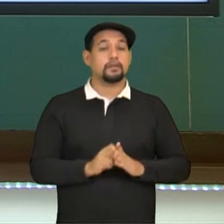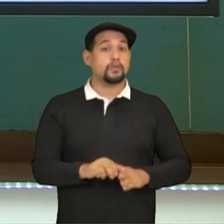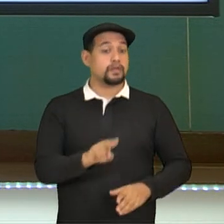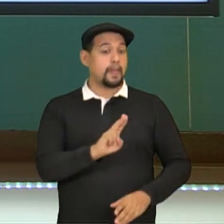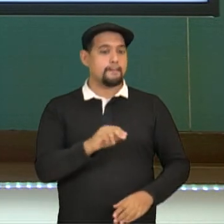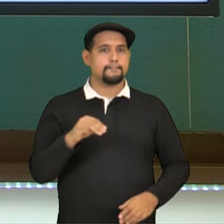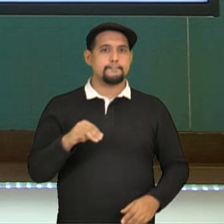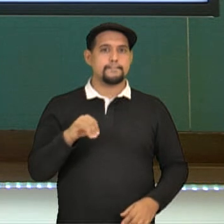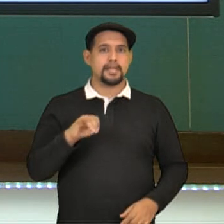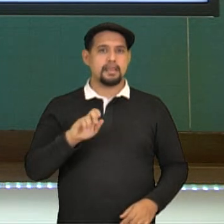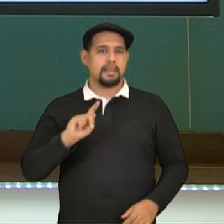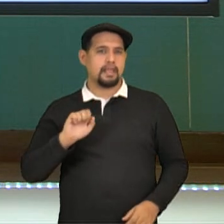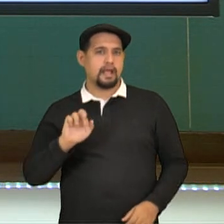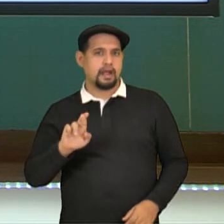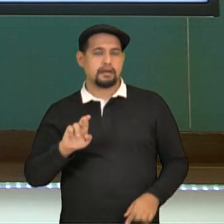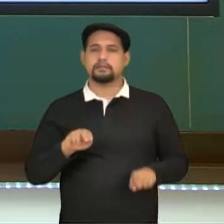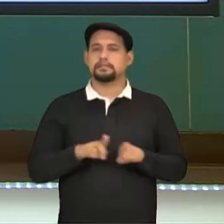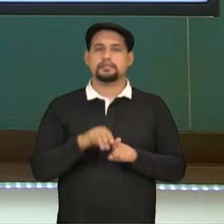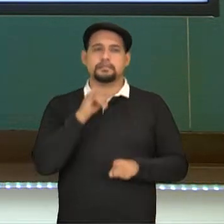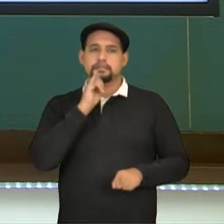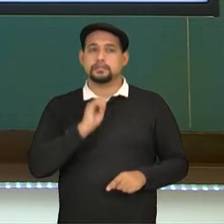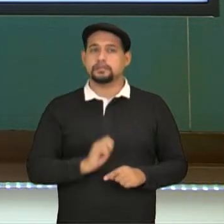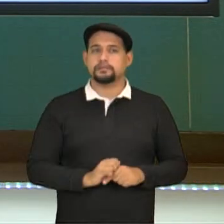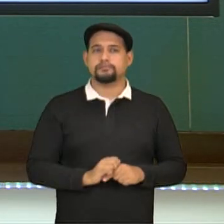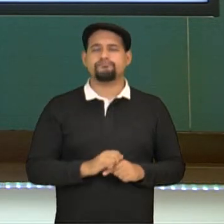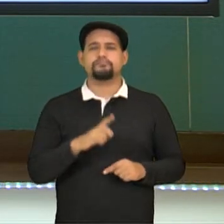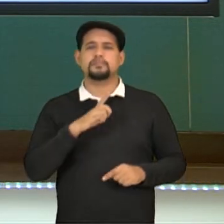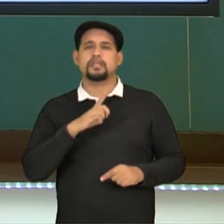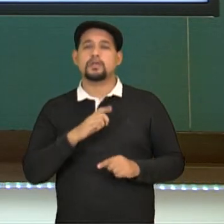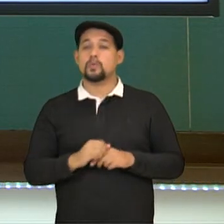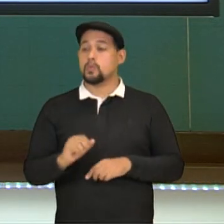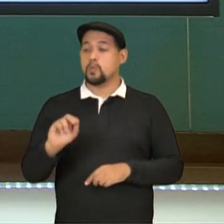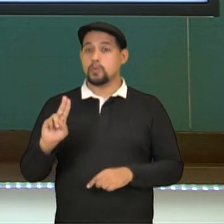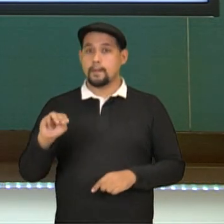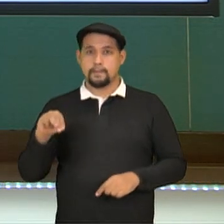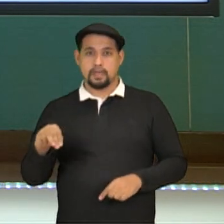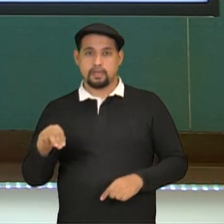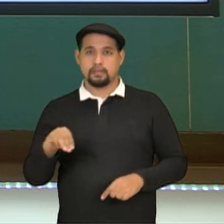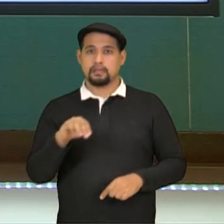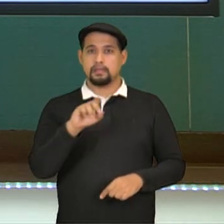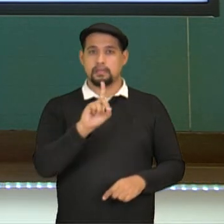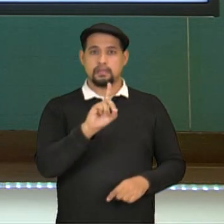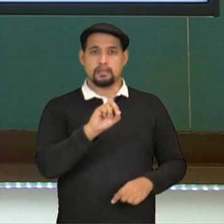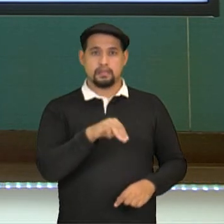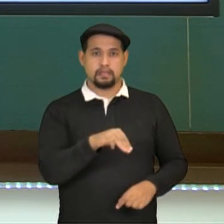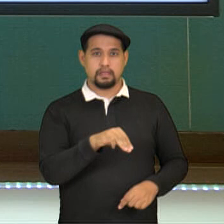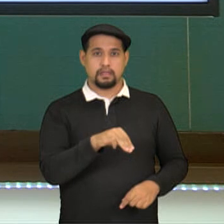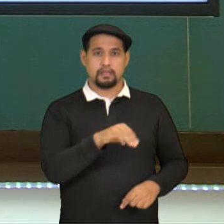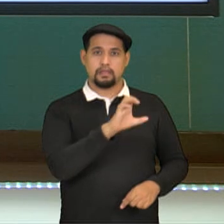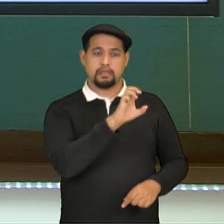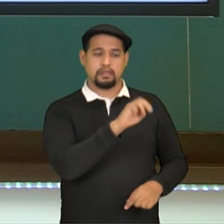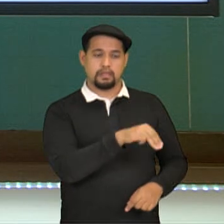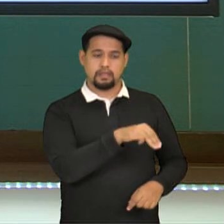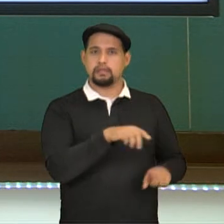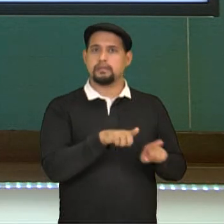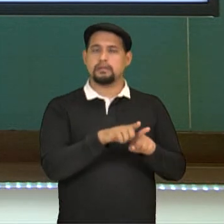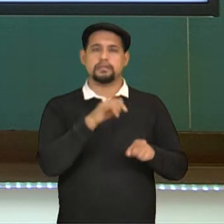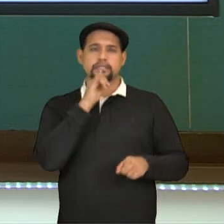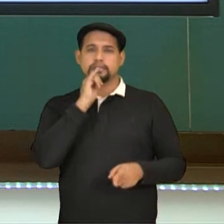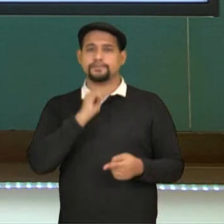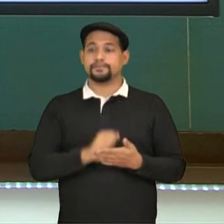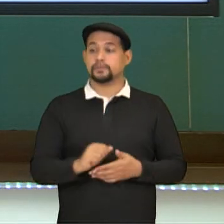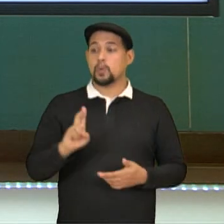milhar. E daí eu vou ter unidade de milhar, dezena de milhar, centena de milhar. E assim por diante. Então aqui, ó,